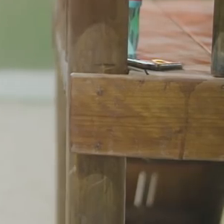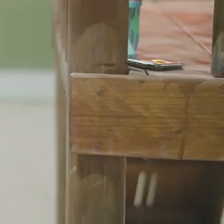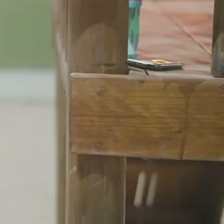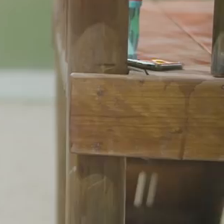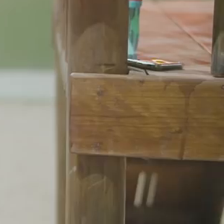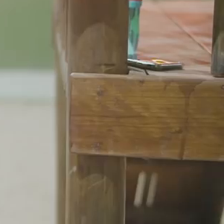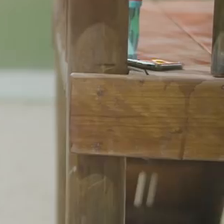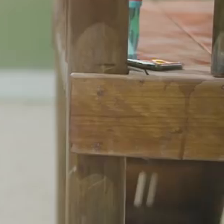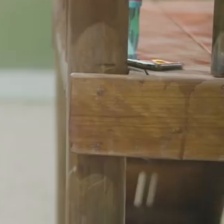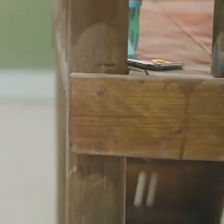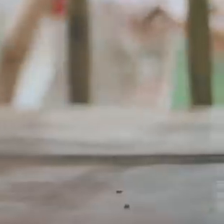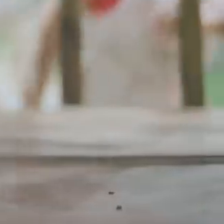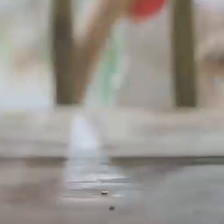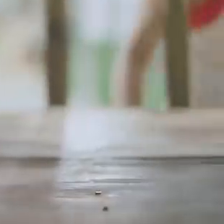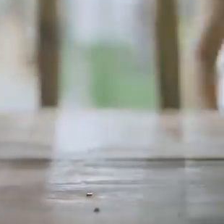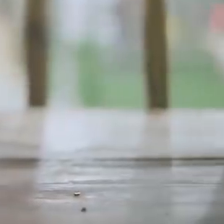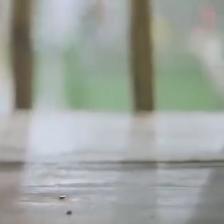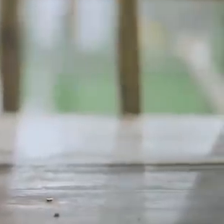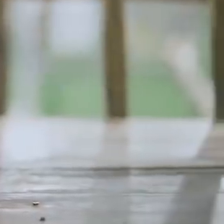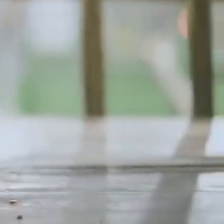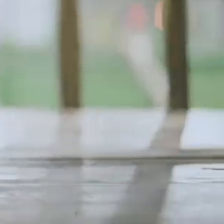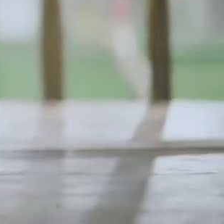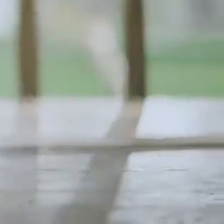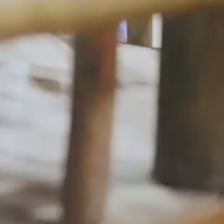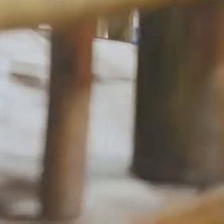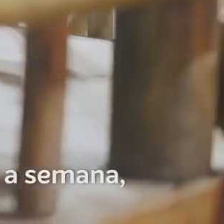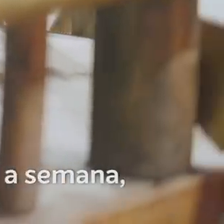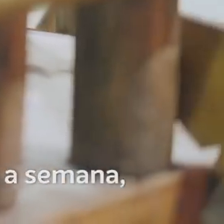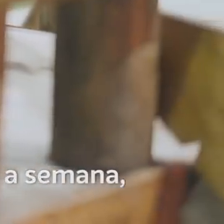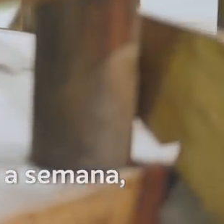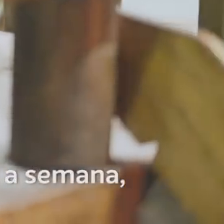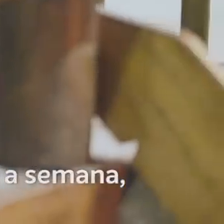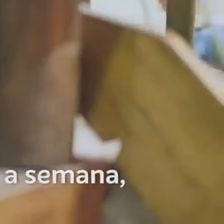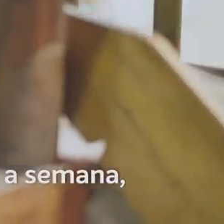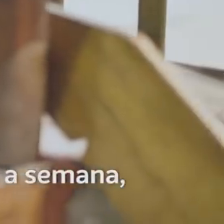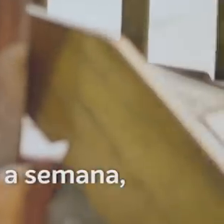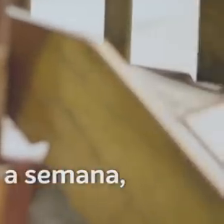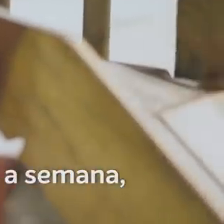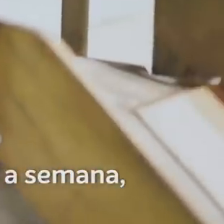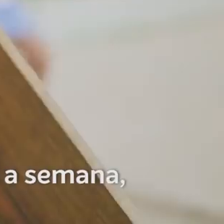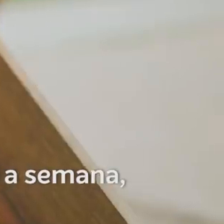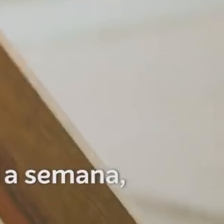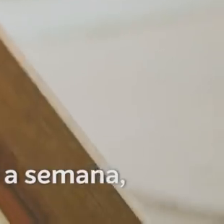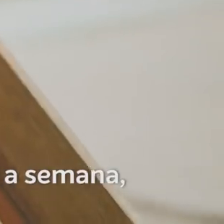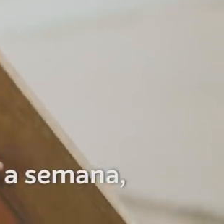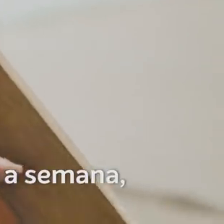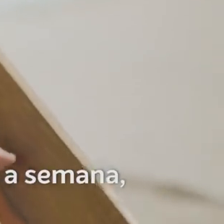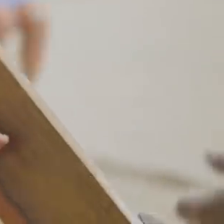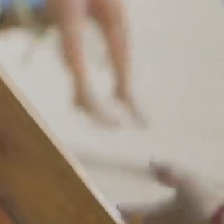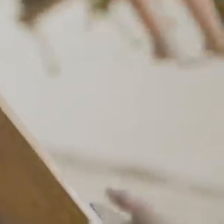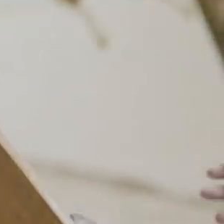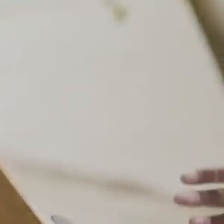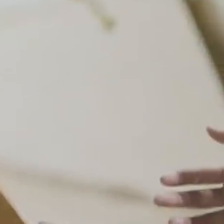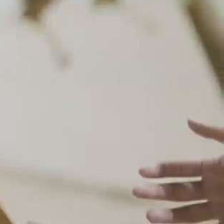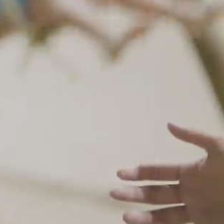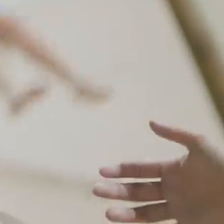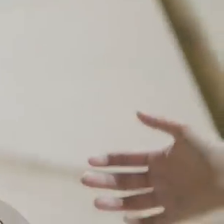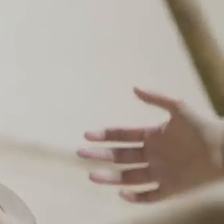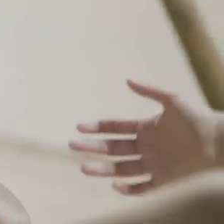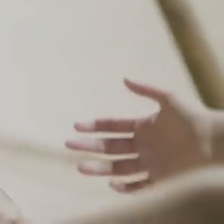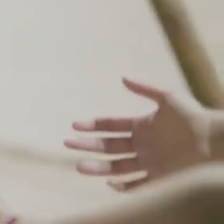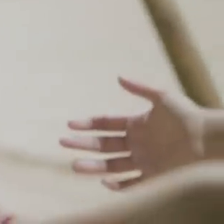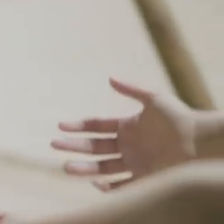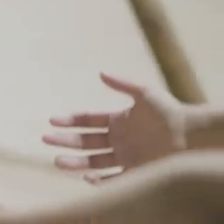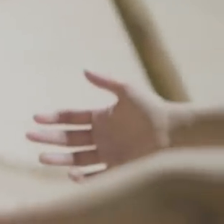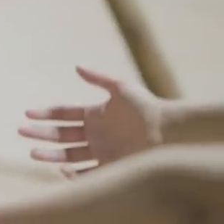de brincar, de caminhar, cuidar com a saúde. Então hoje a gente tem uma nova opção durante a semana, qualquer hora do dia